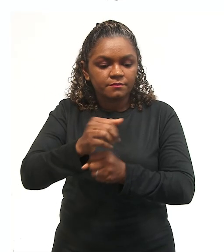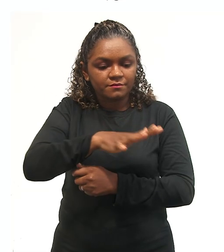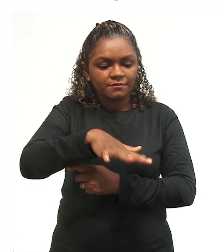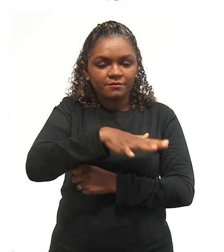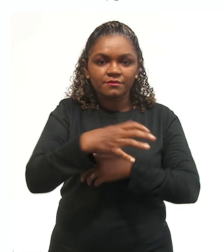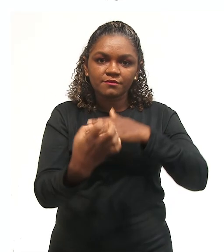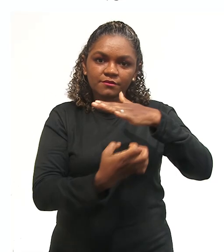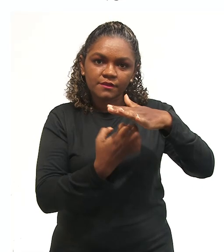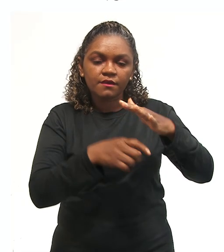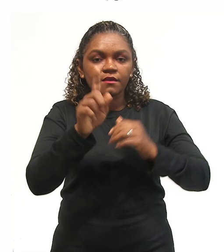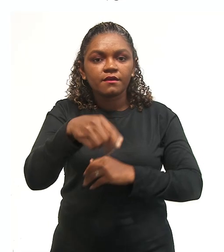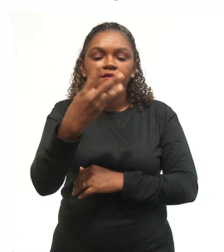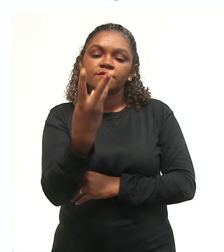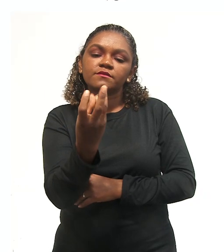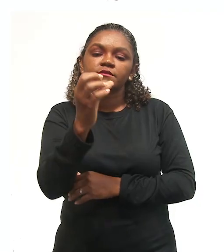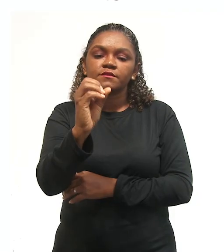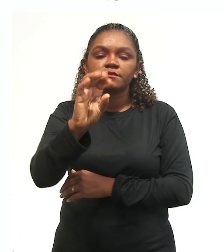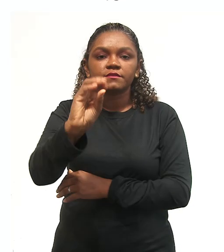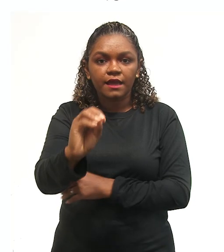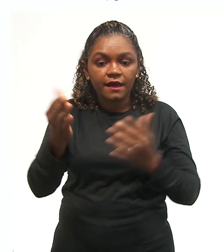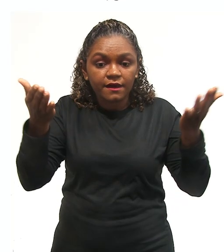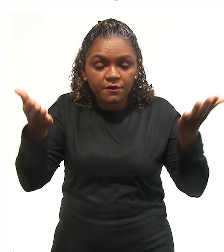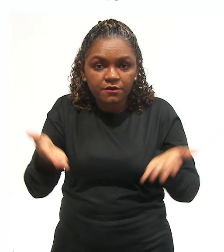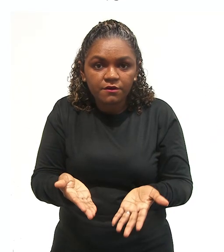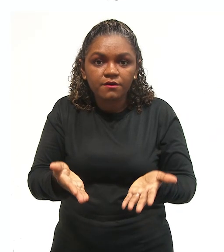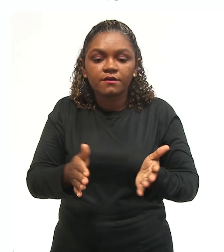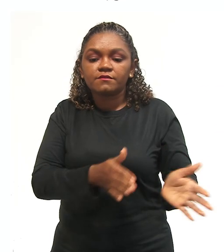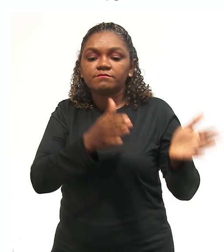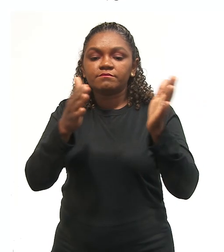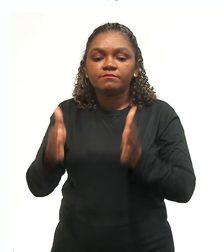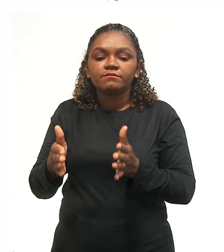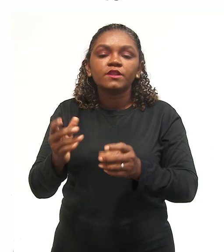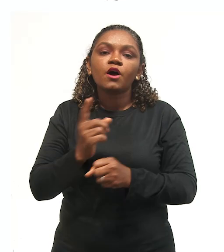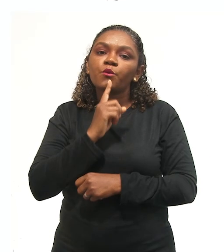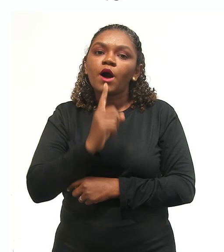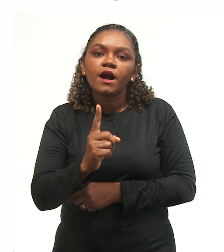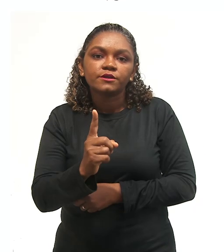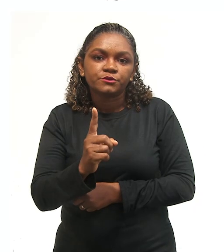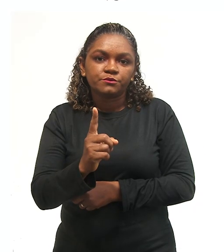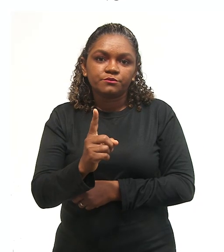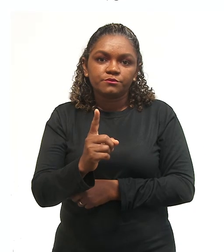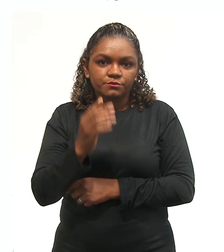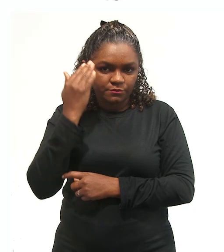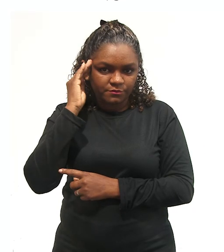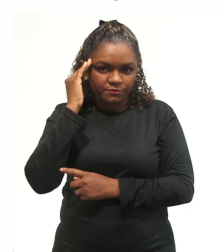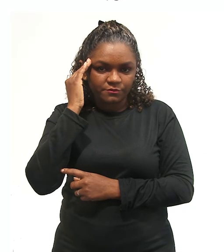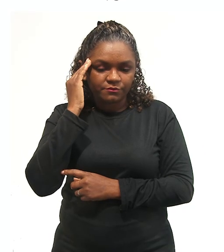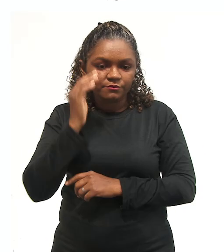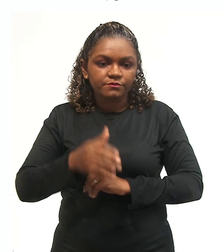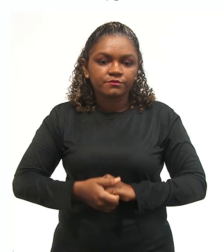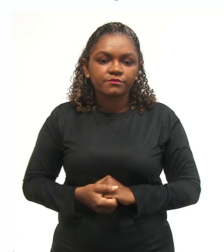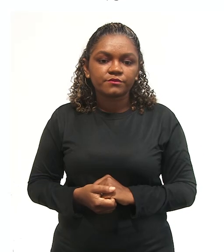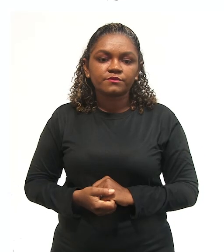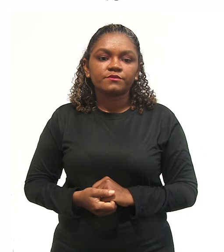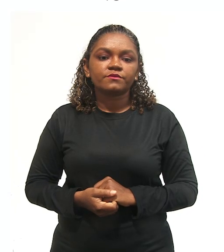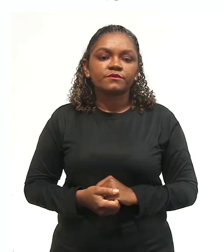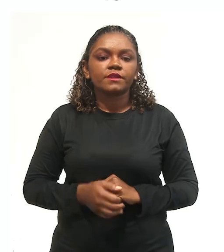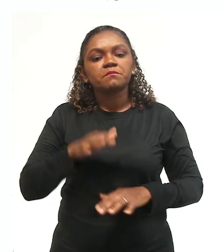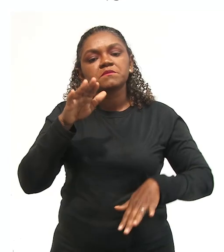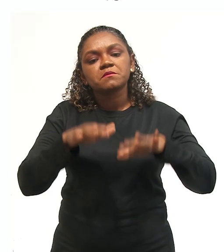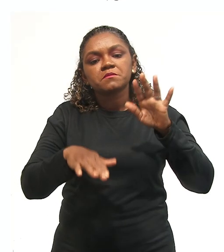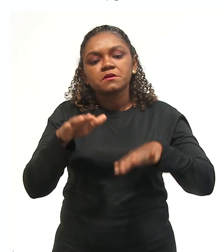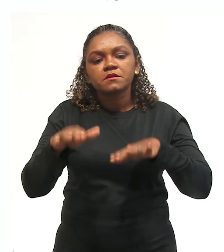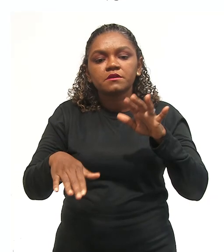comercial era 360 dias, você lembra? E aqui não, é o ano comum, é os 365 dias,